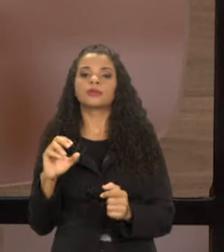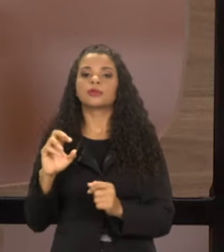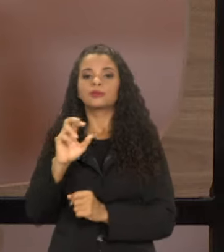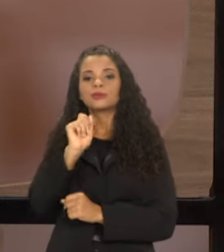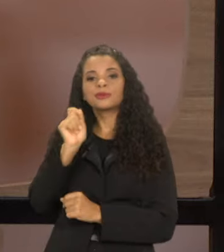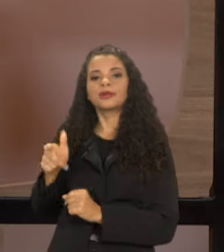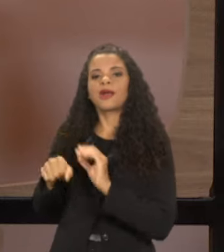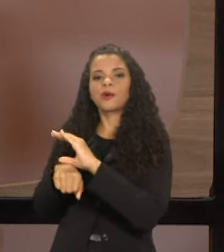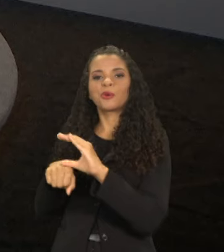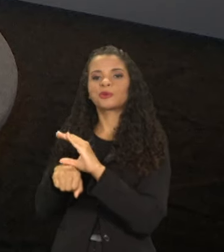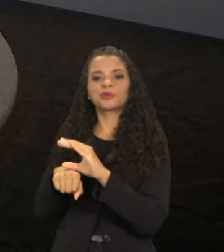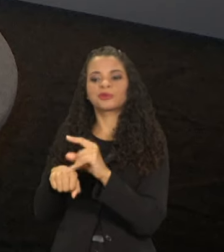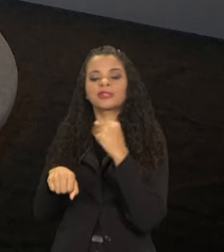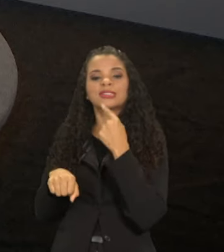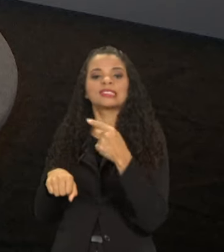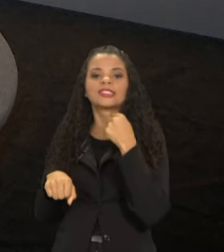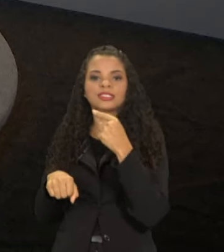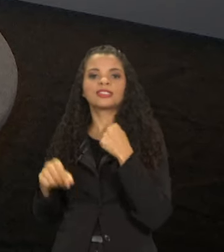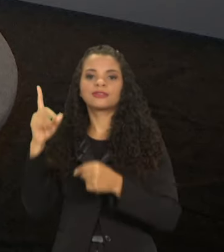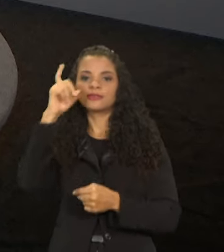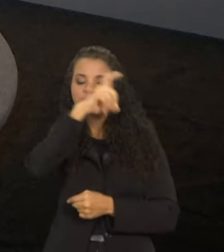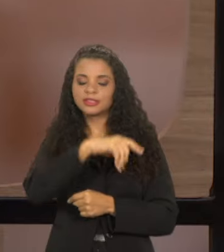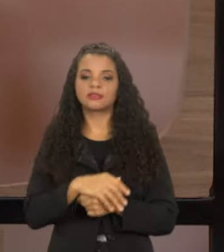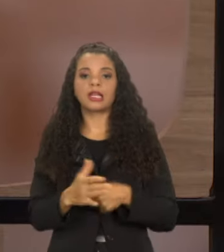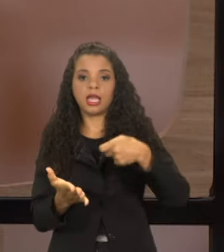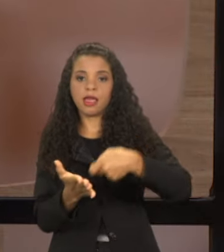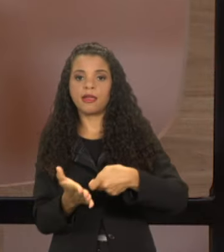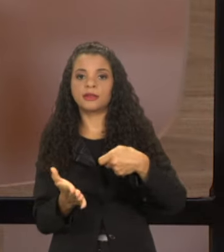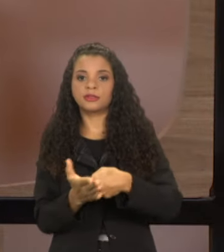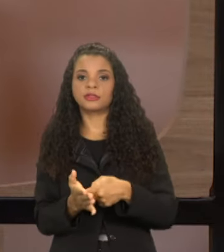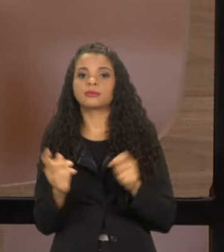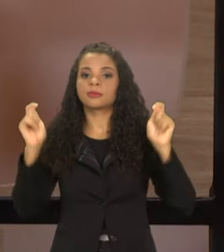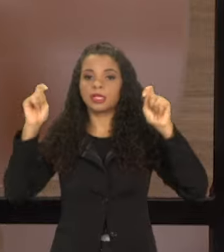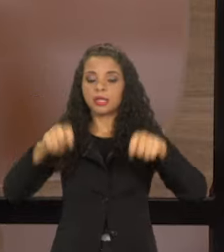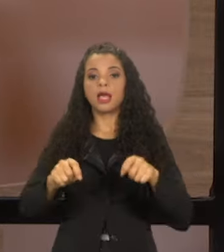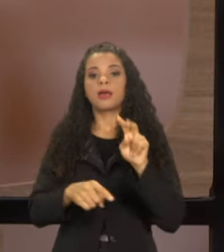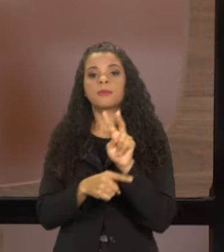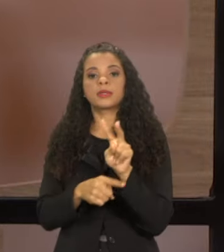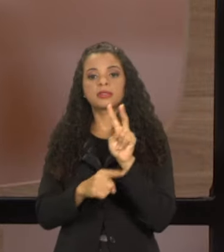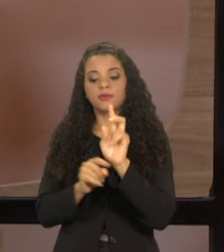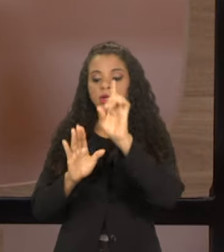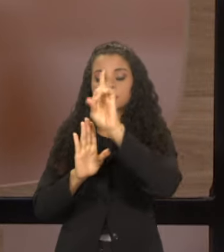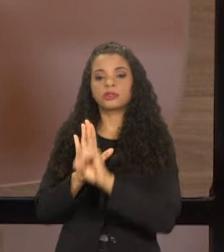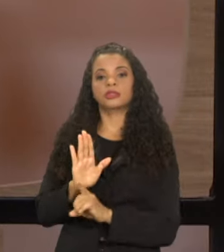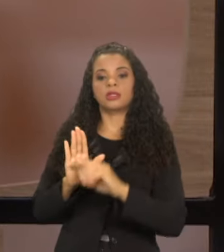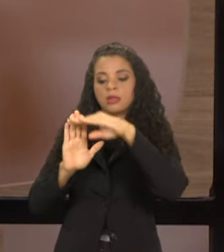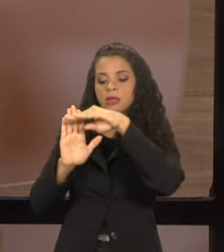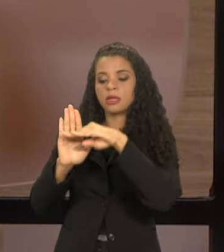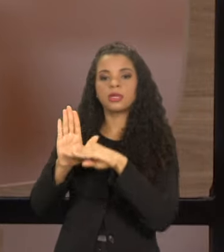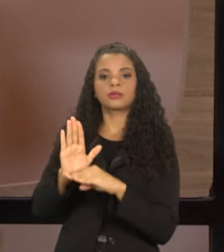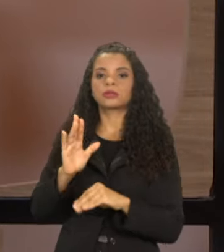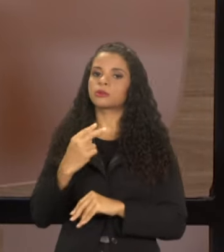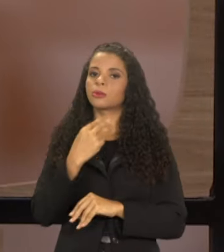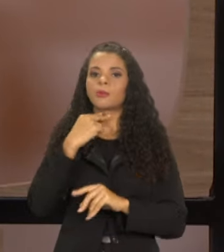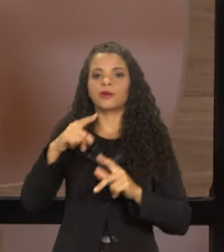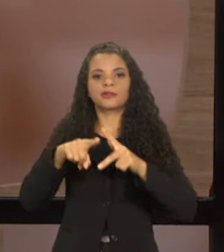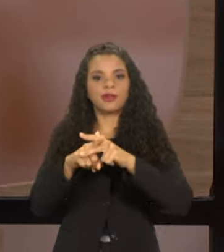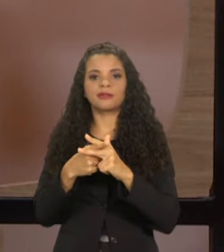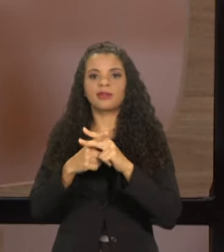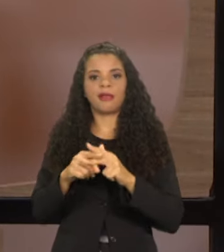que a nossa Constituição ela é rígida justamente para preservar direitos e não poder fazer essa alteração a